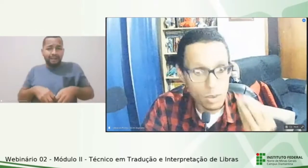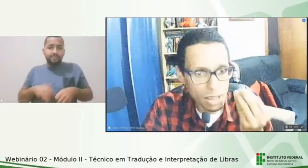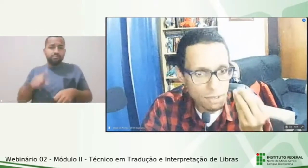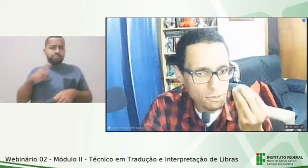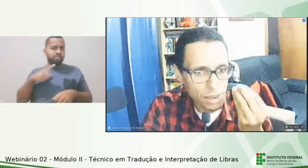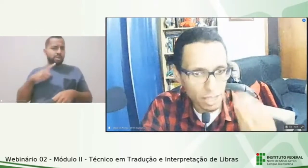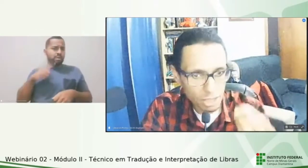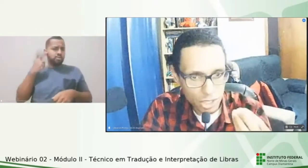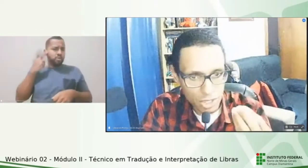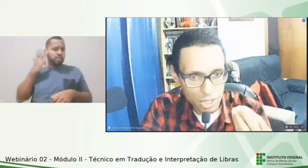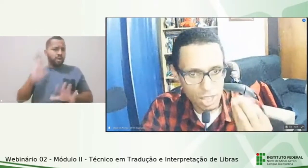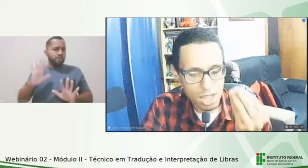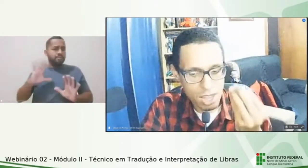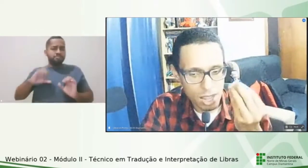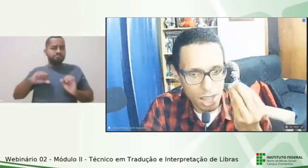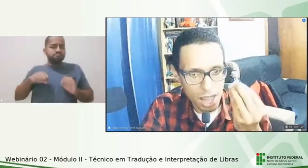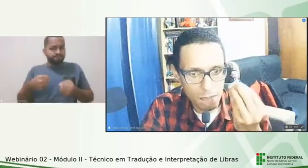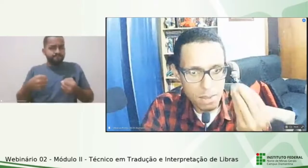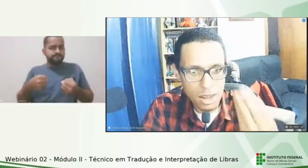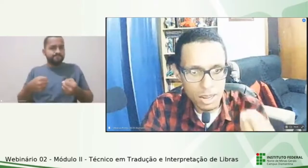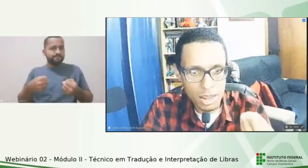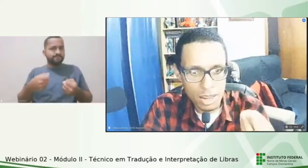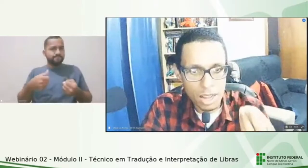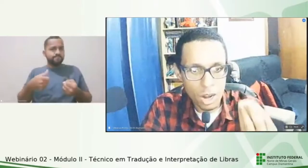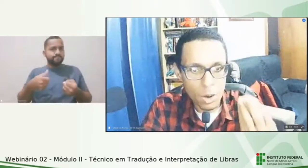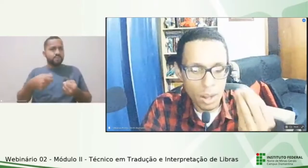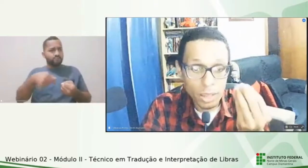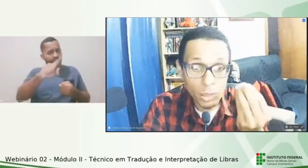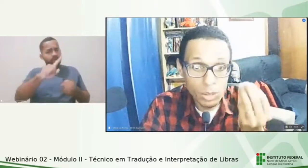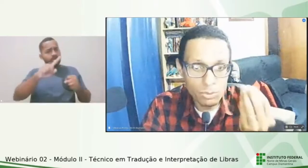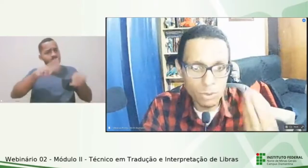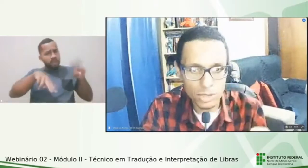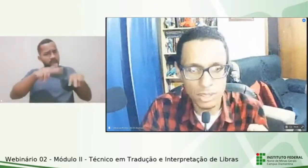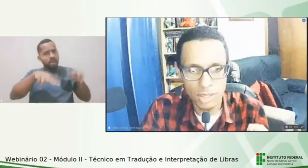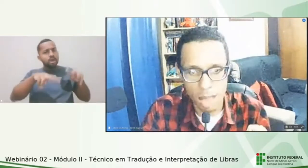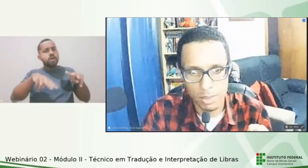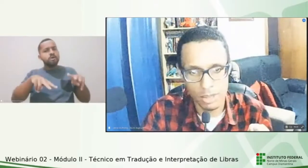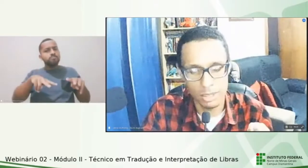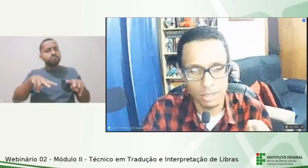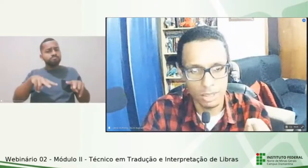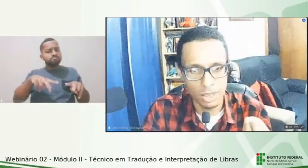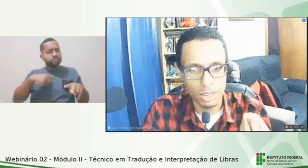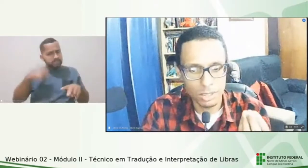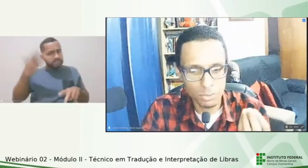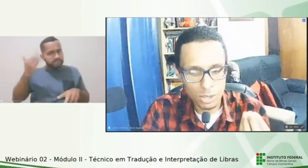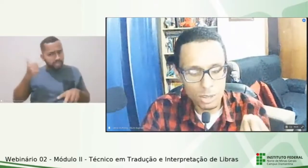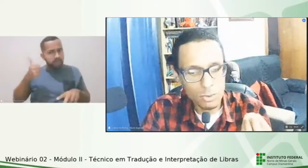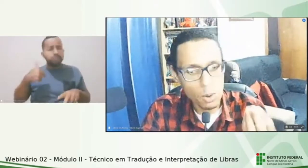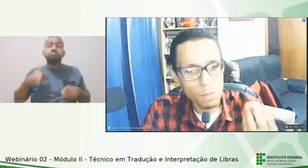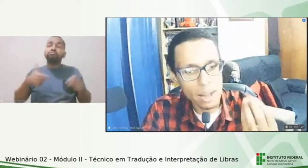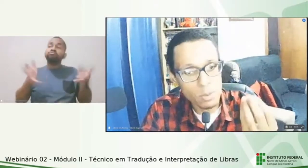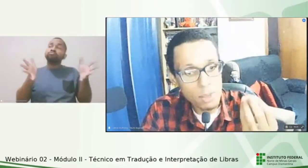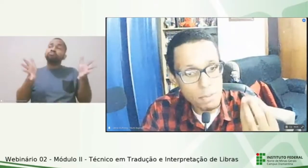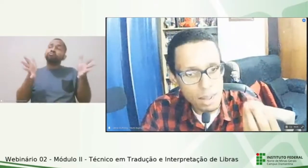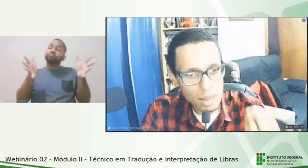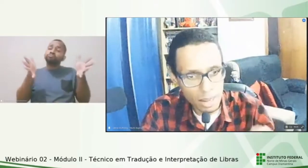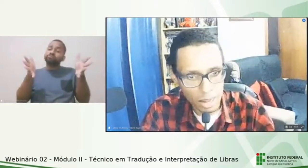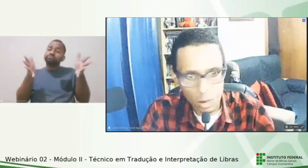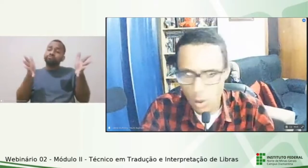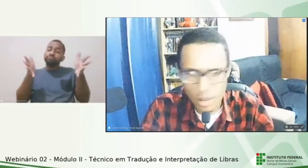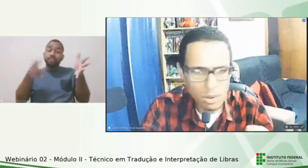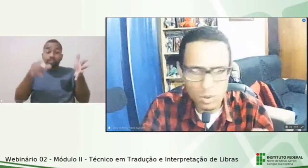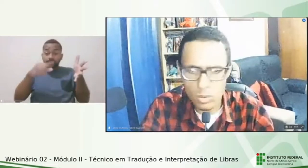Então, enfrente a banca com aquilo que você sabe. Se você for para uma